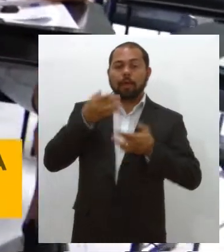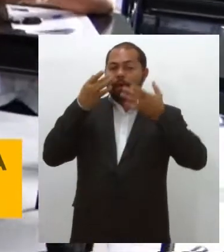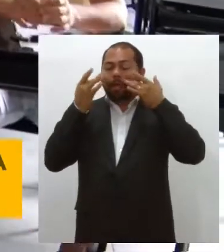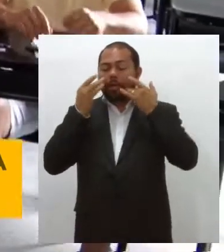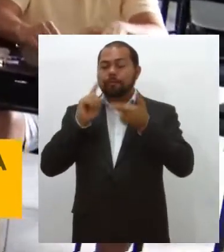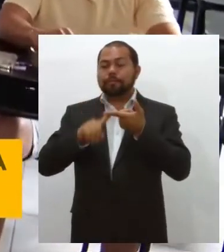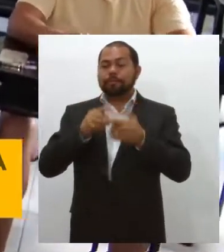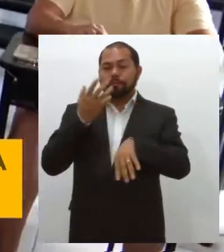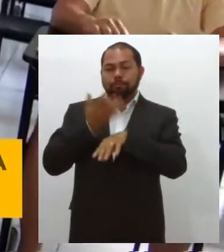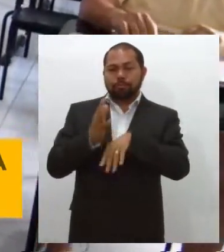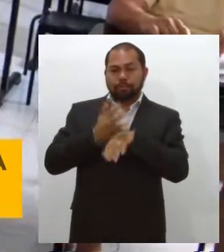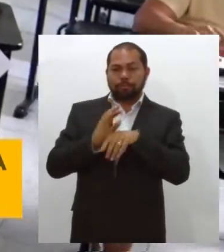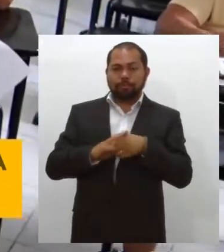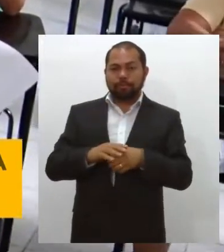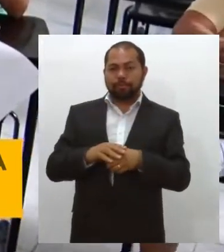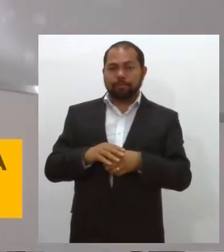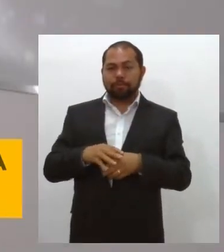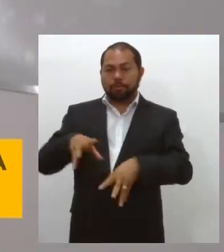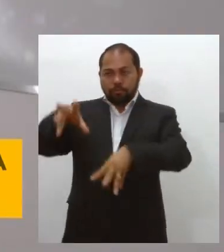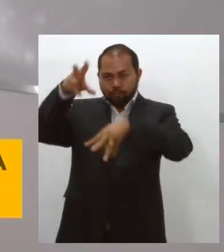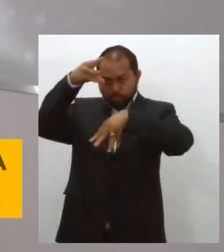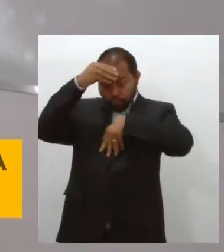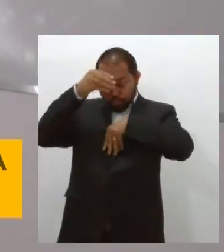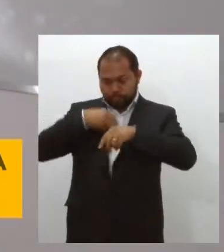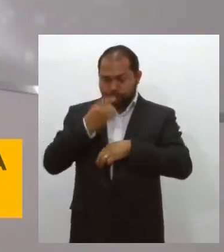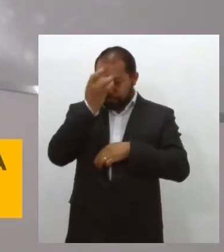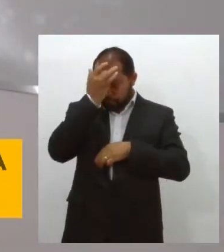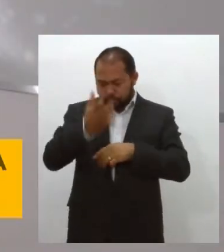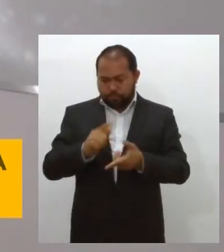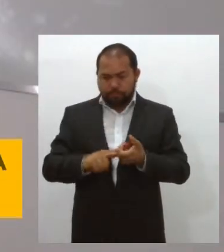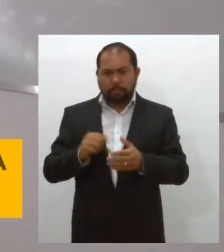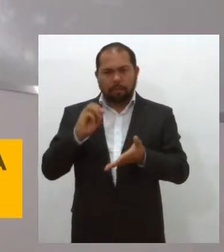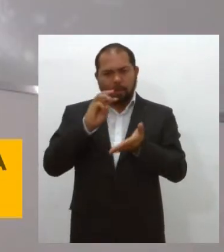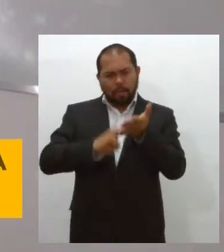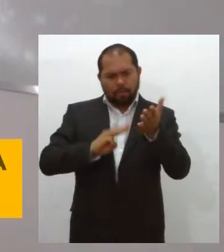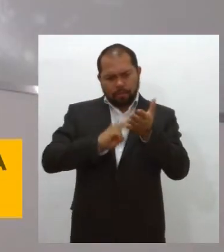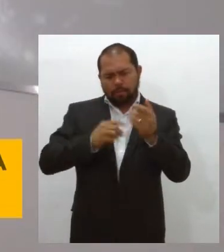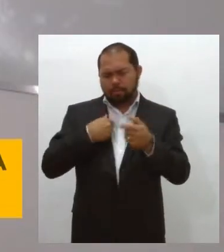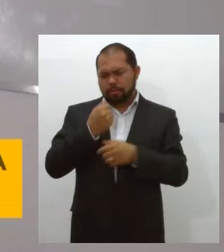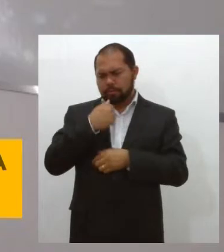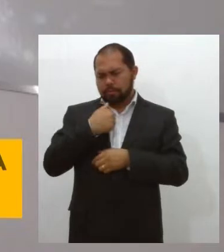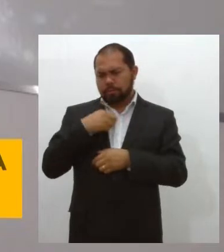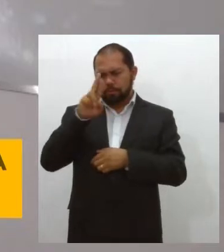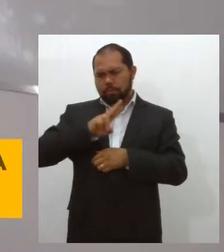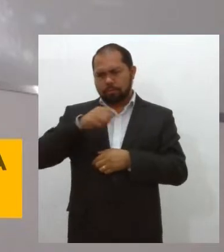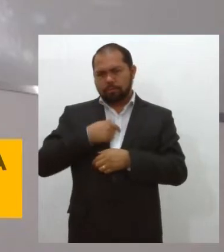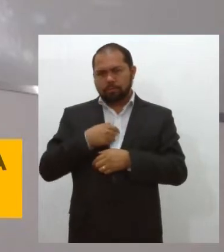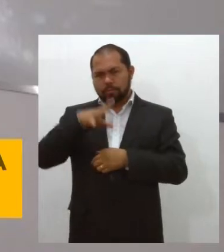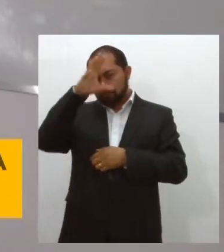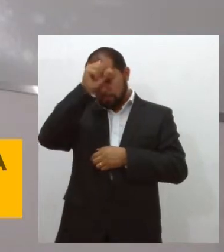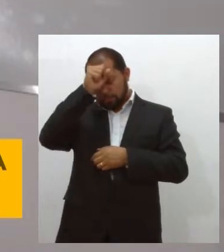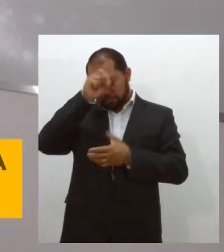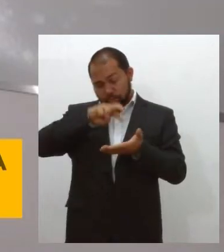fosse assimilado de forma mais fácil. A metodologia que eu uso é da aprendizagem significativa. É teoria